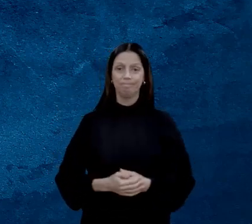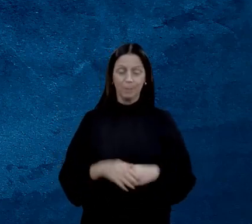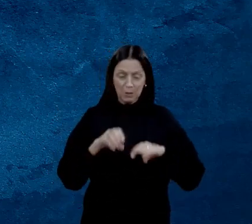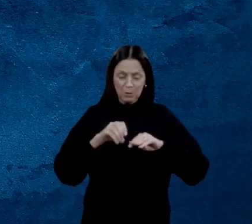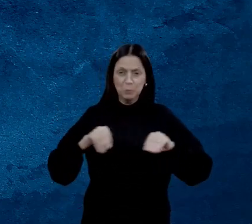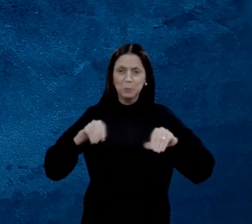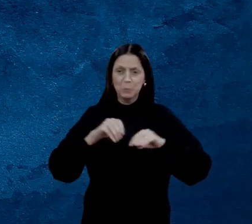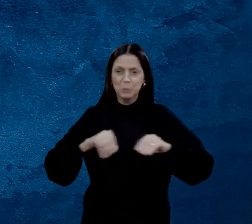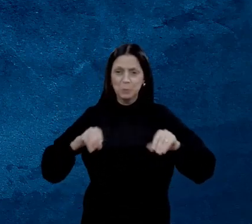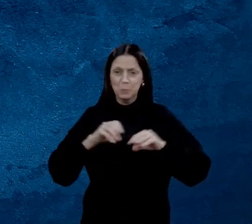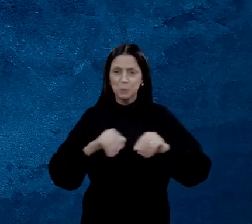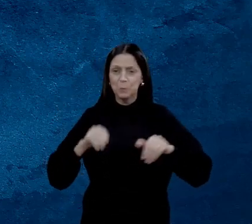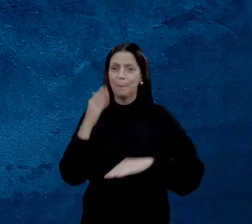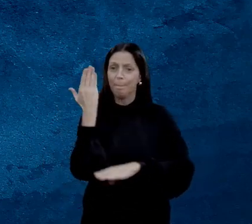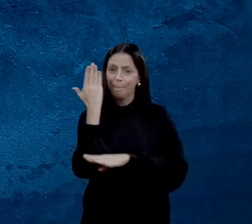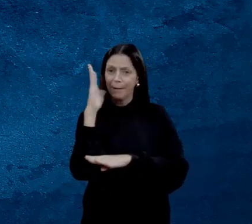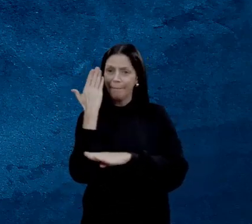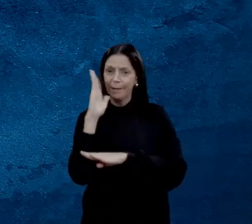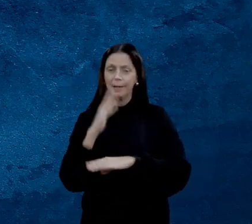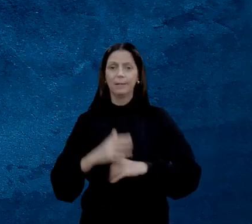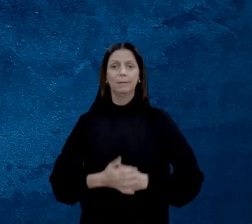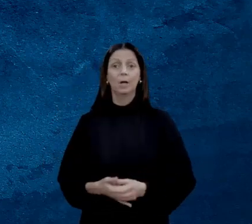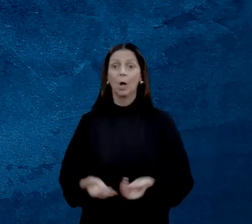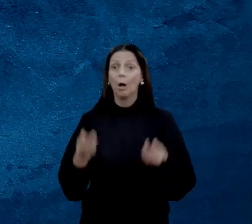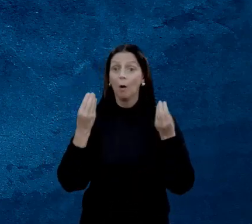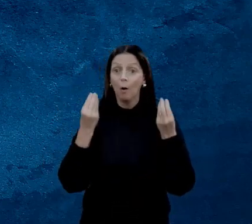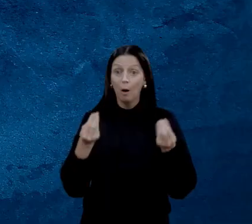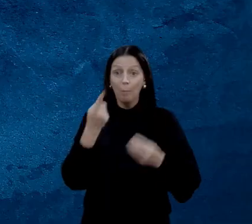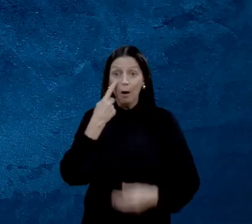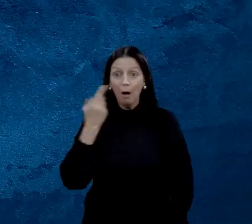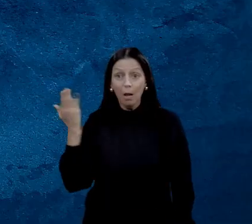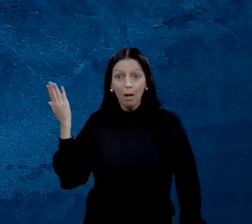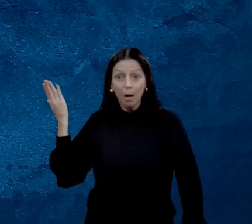Esfarelando a ponte, ó. Olha só. Olha a situação da ponte.